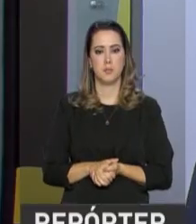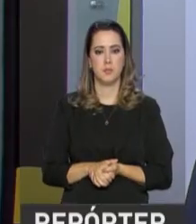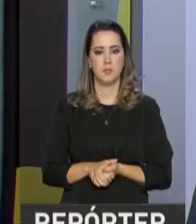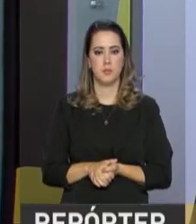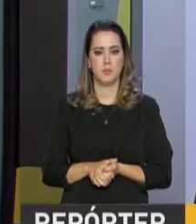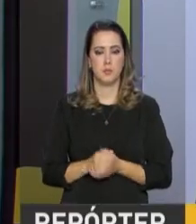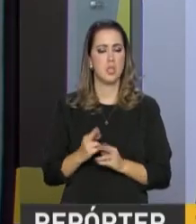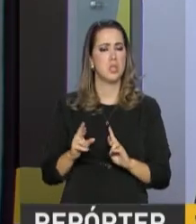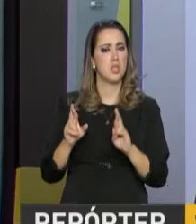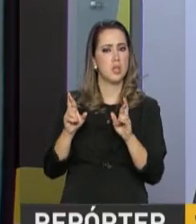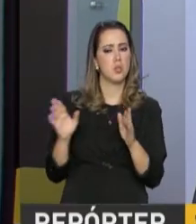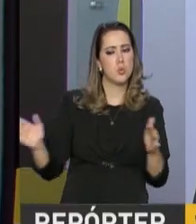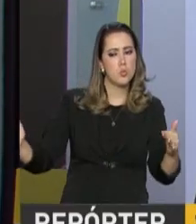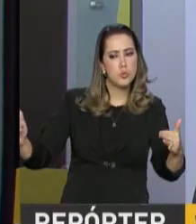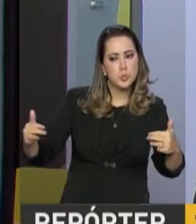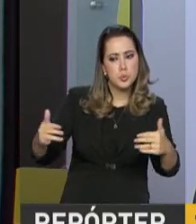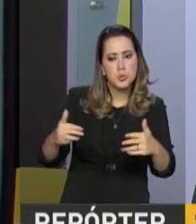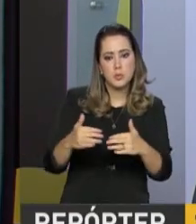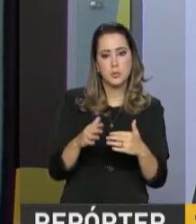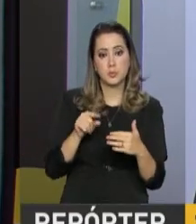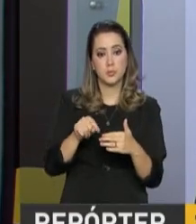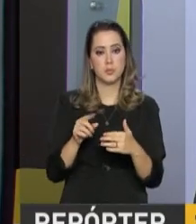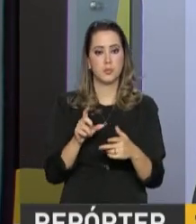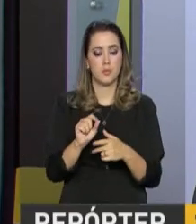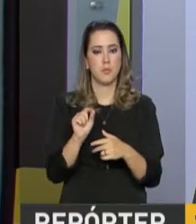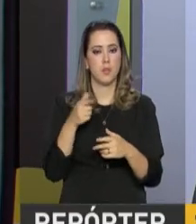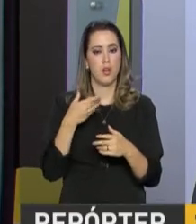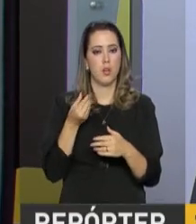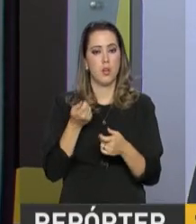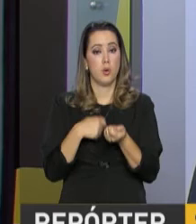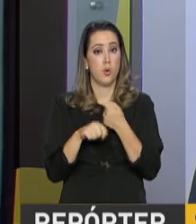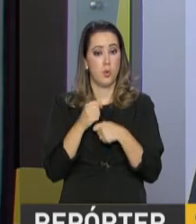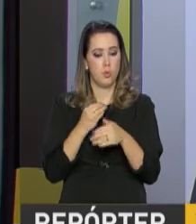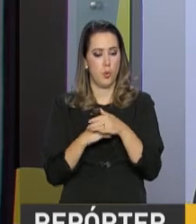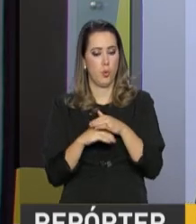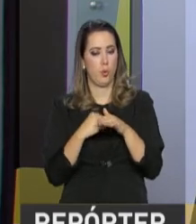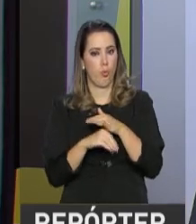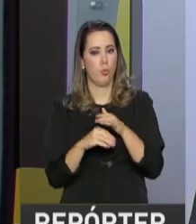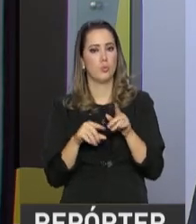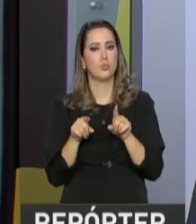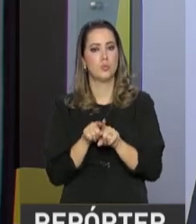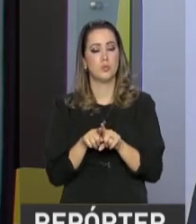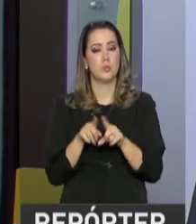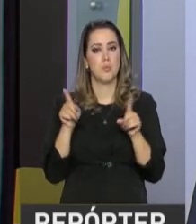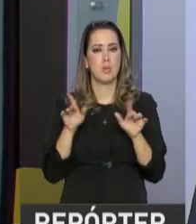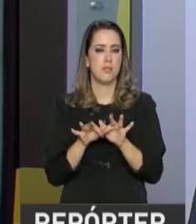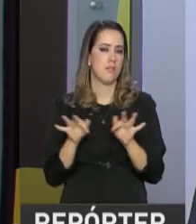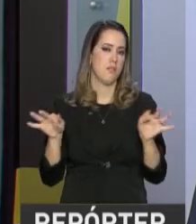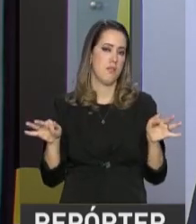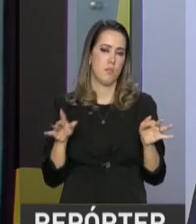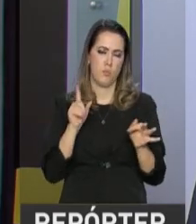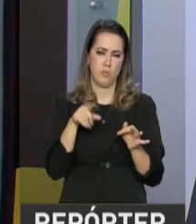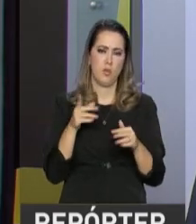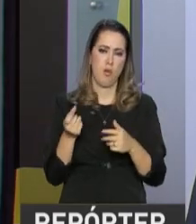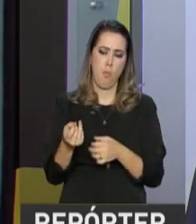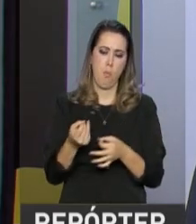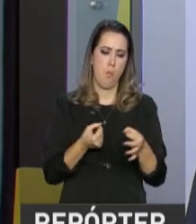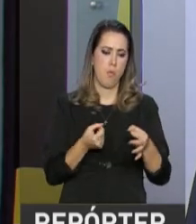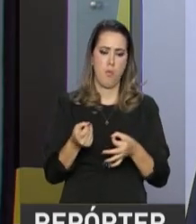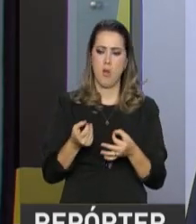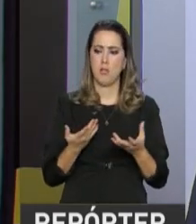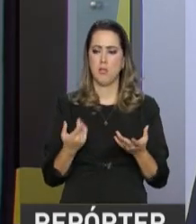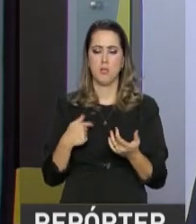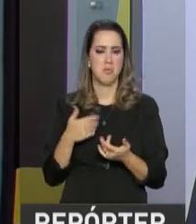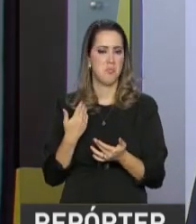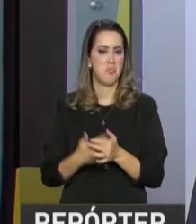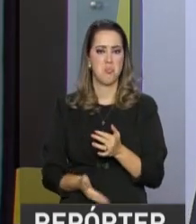espero juntar uma quantia. É até uma forma de você poupar dinheiro de uma forma diferente, mais simples, vamos dizer assim. São as moedas que você nem aproveita